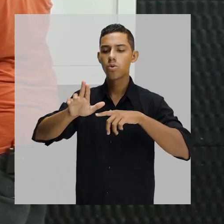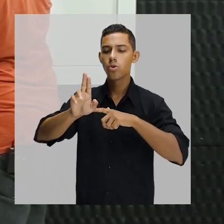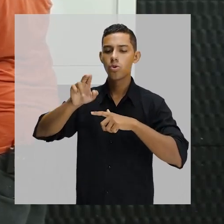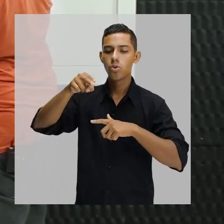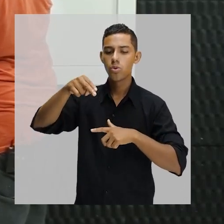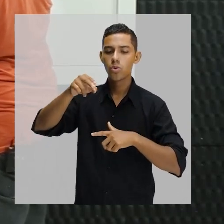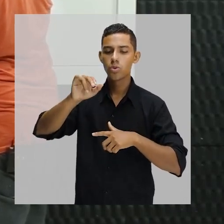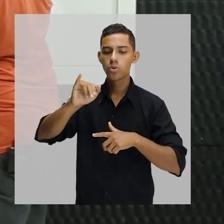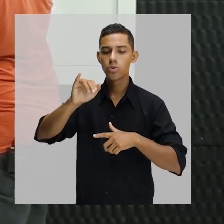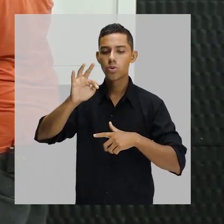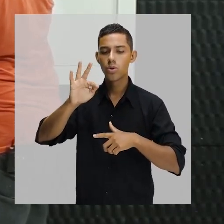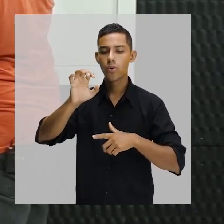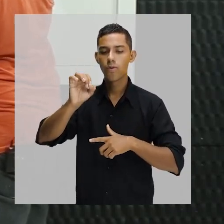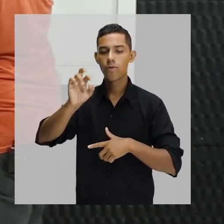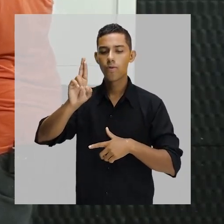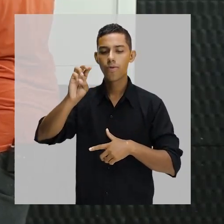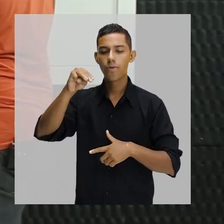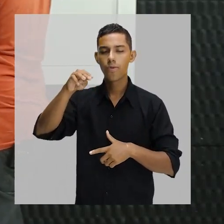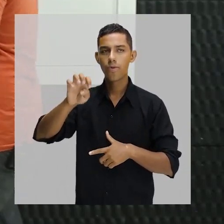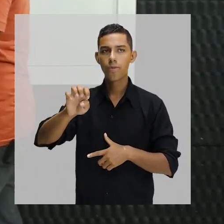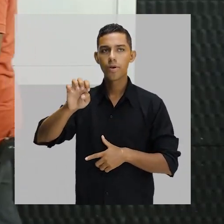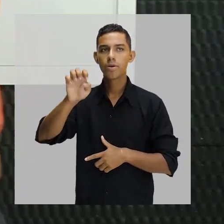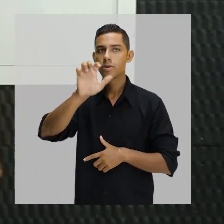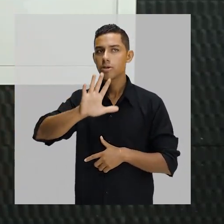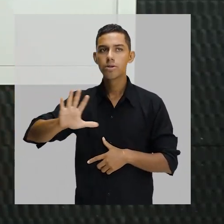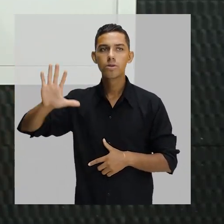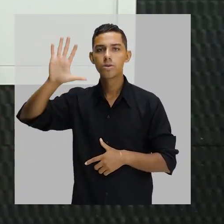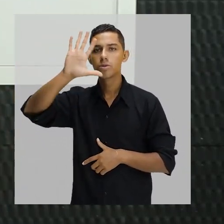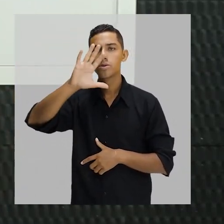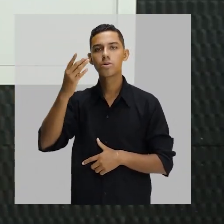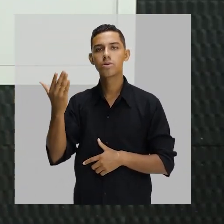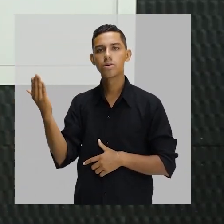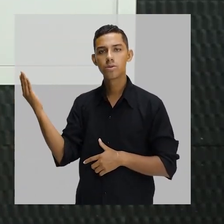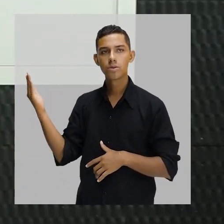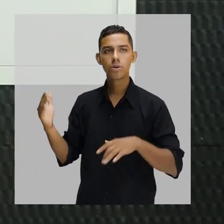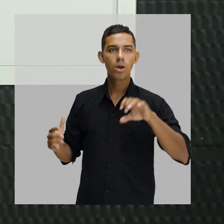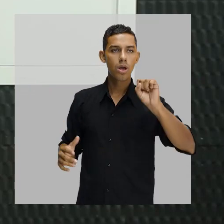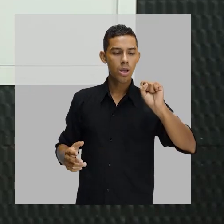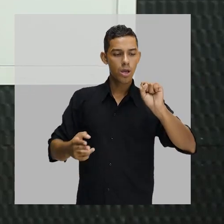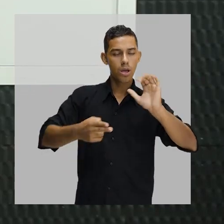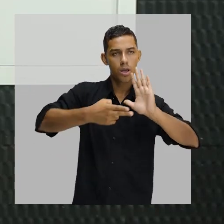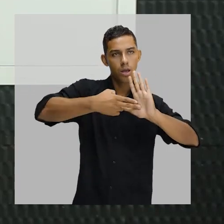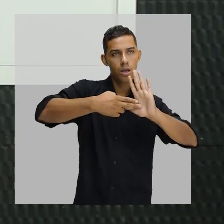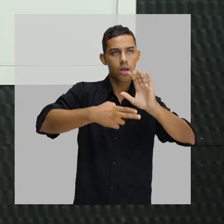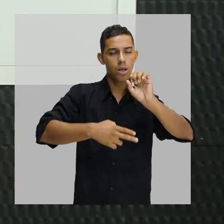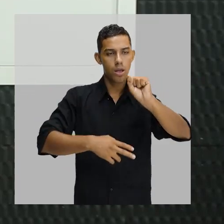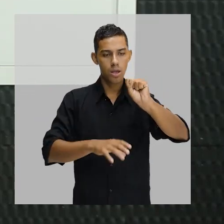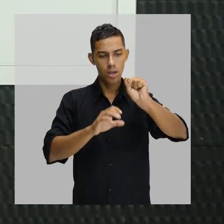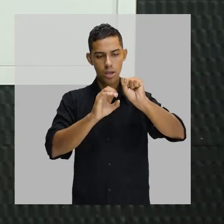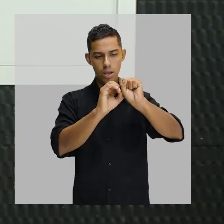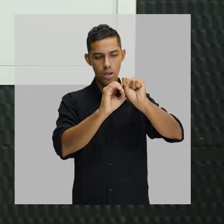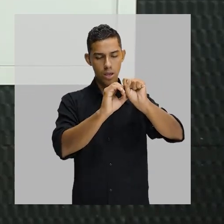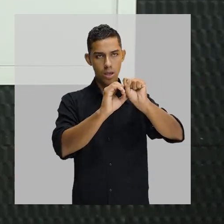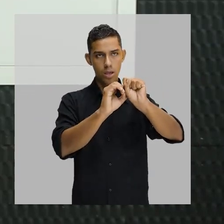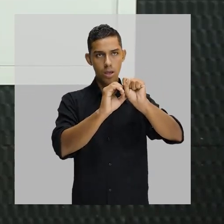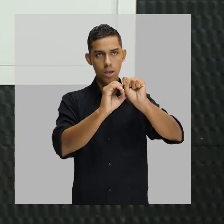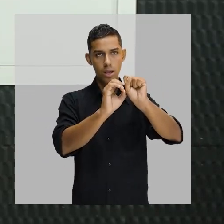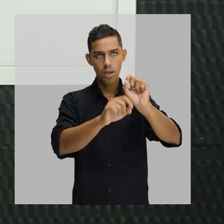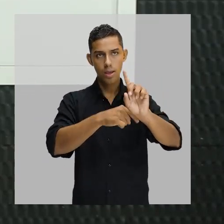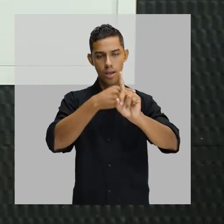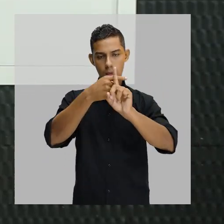a função espaço. Ó. Tá certo? Depois de ter feito aqui as mudanças,